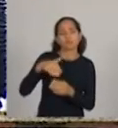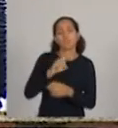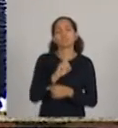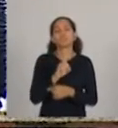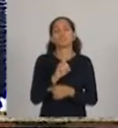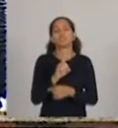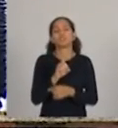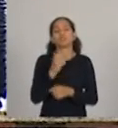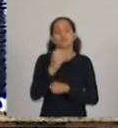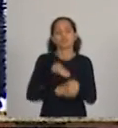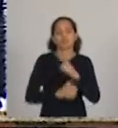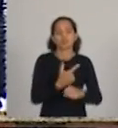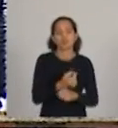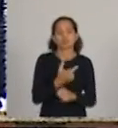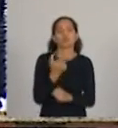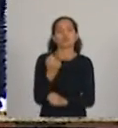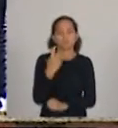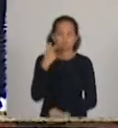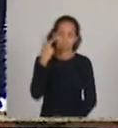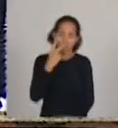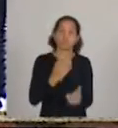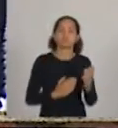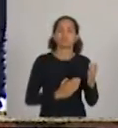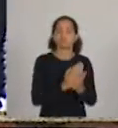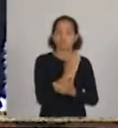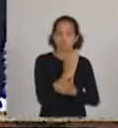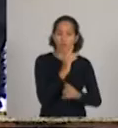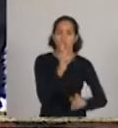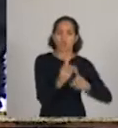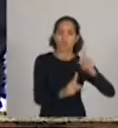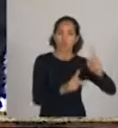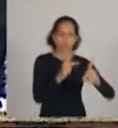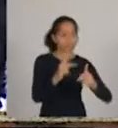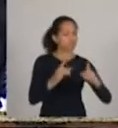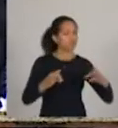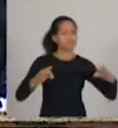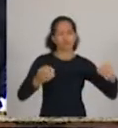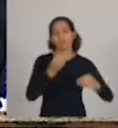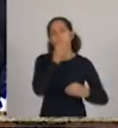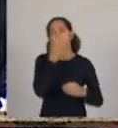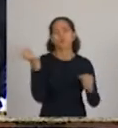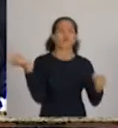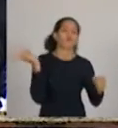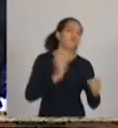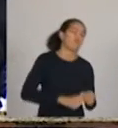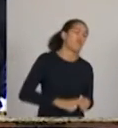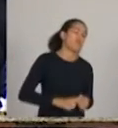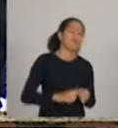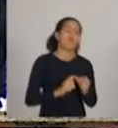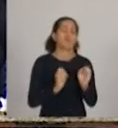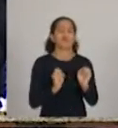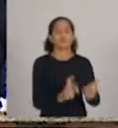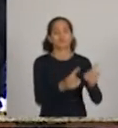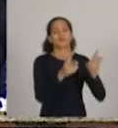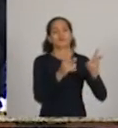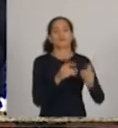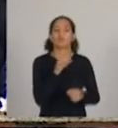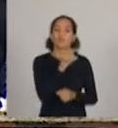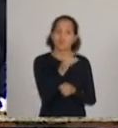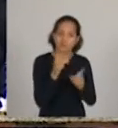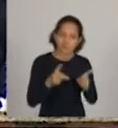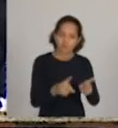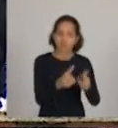Vila Velha em 2020, foi eleito, e o povo, tudo que é bom retorna, né? E você, Vossa Excelência,